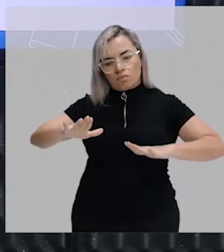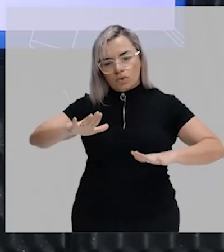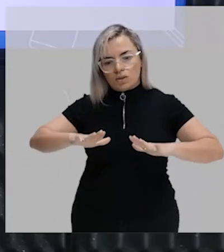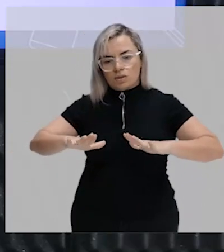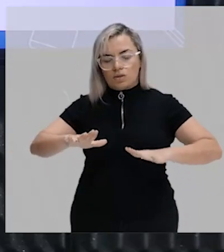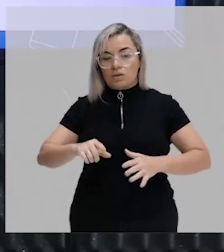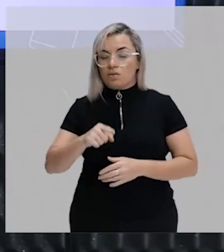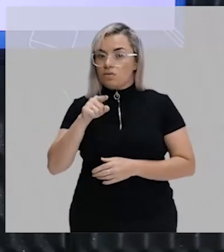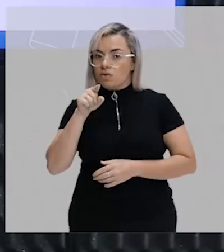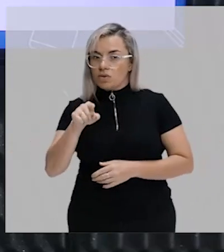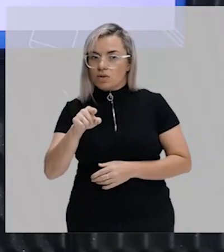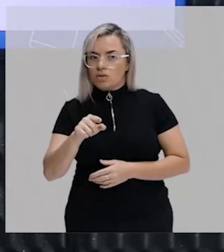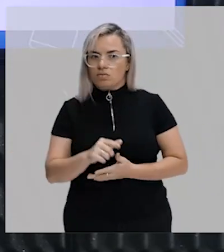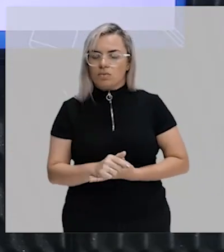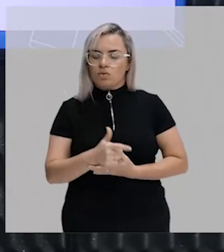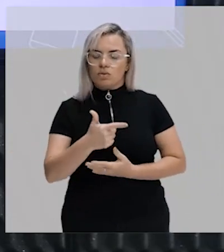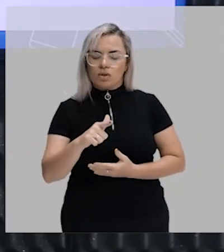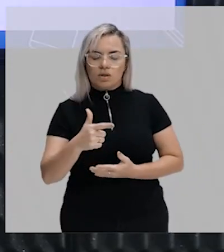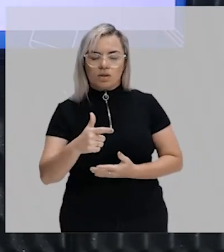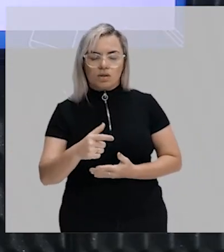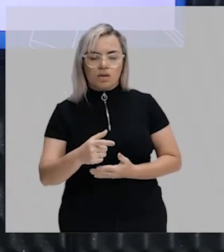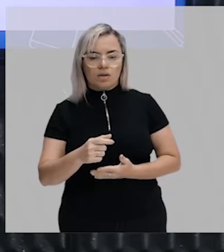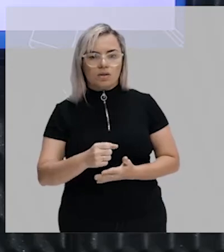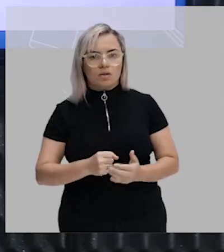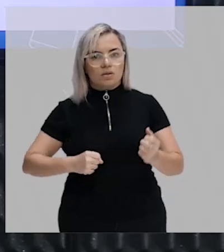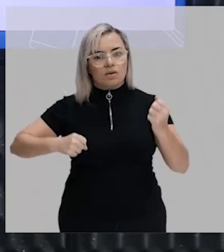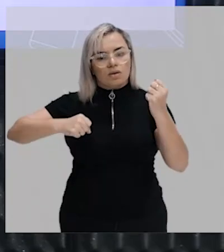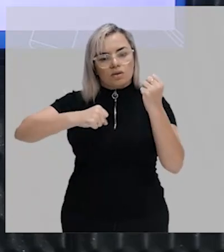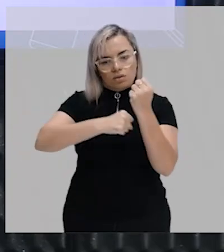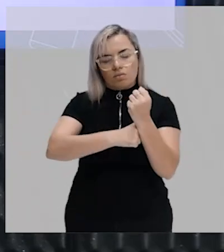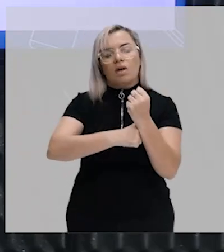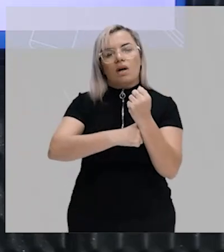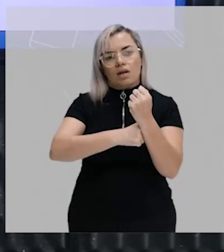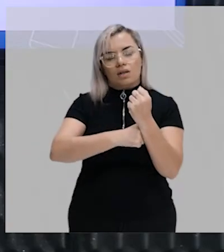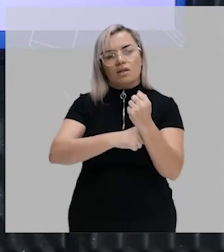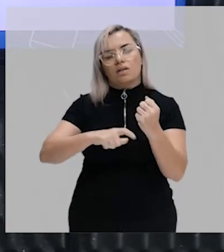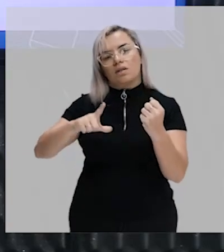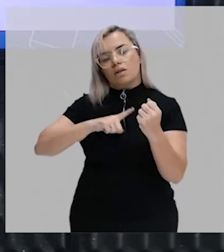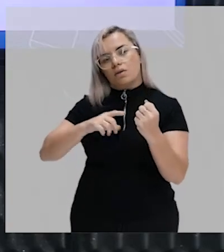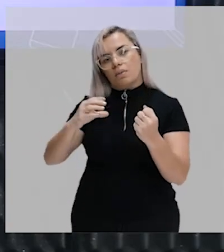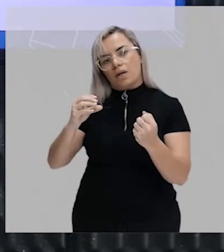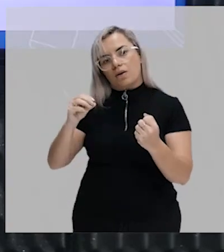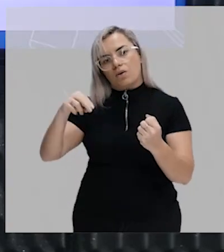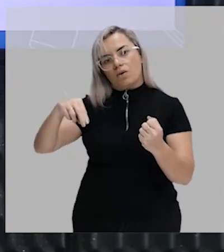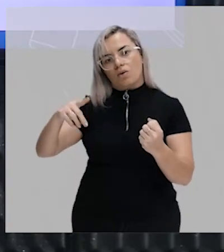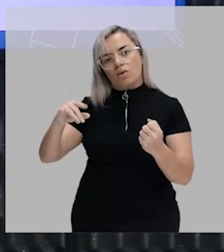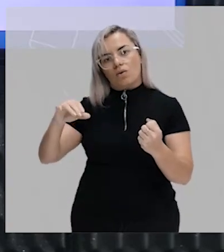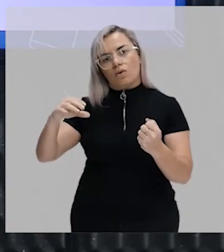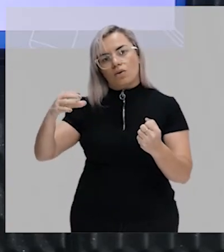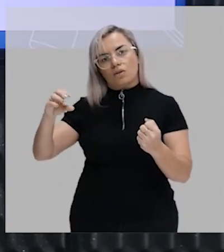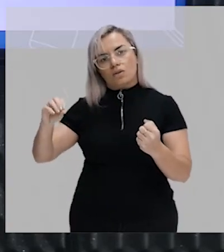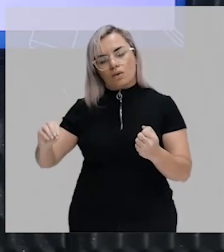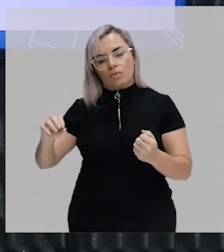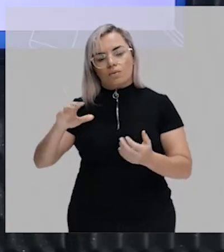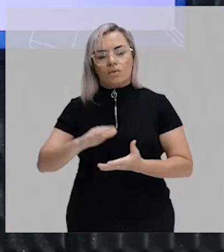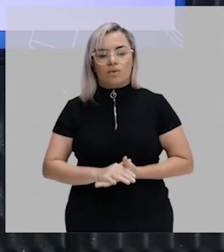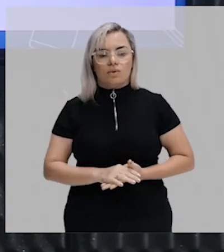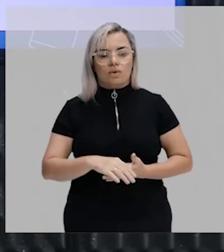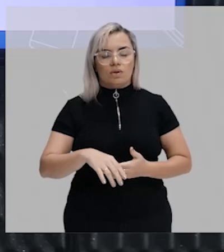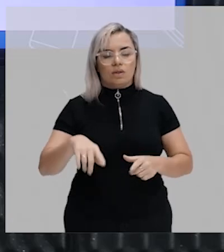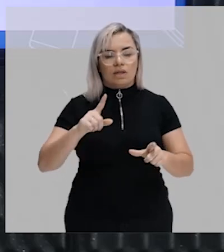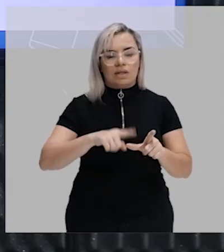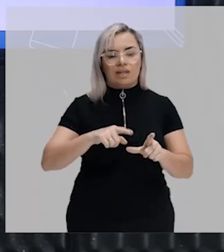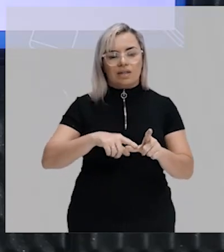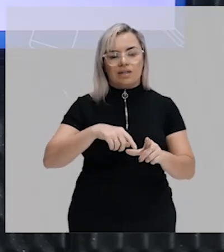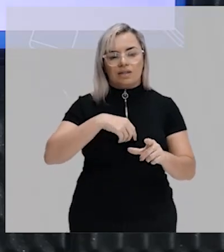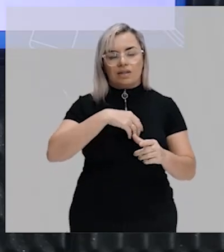não teria sofrido um acidente. Então, há uma condição. Na letra C, eu tenho a conjunção